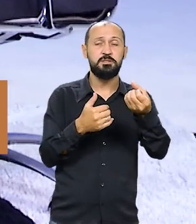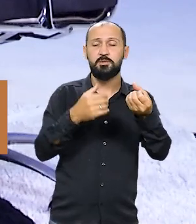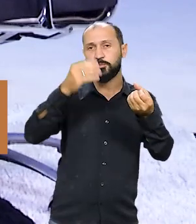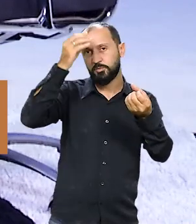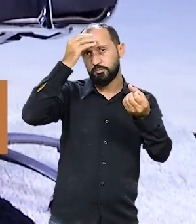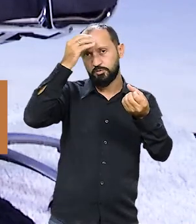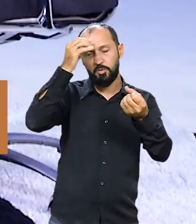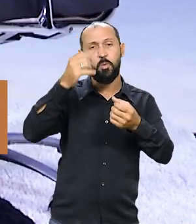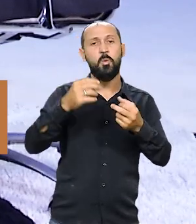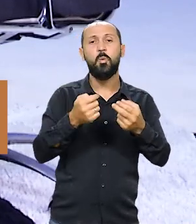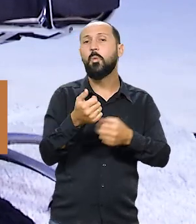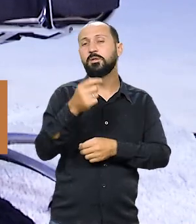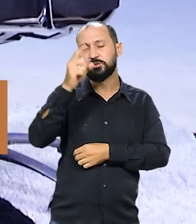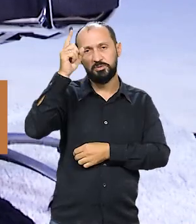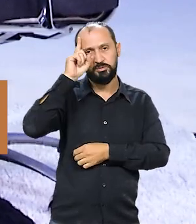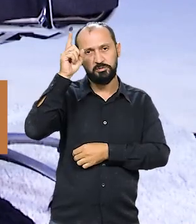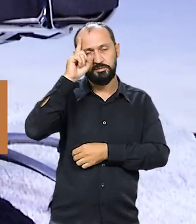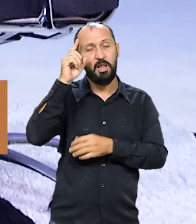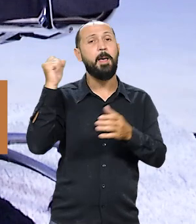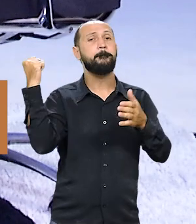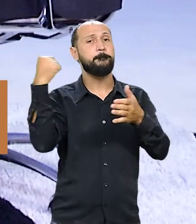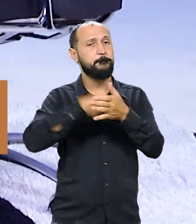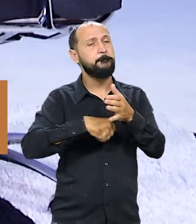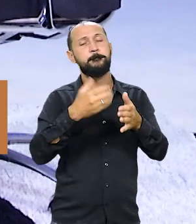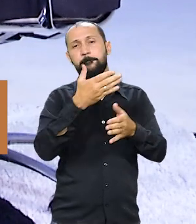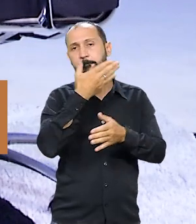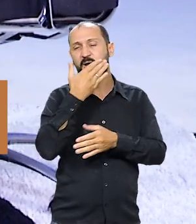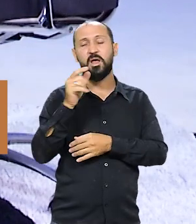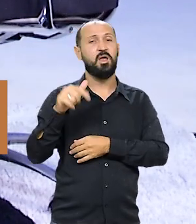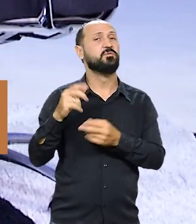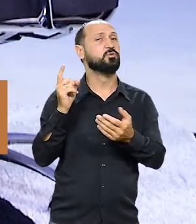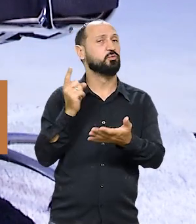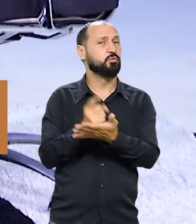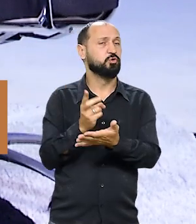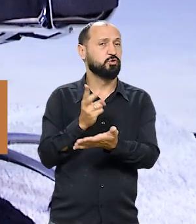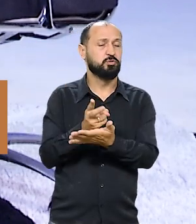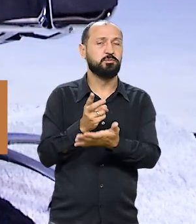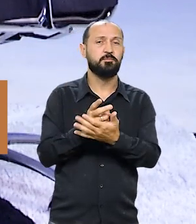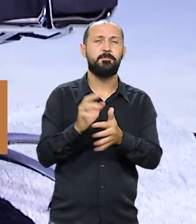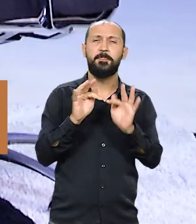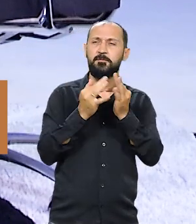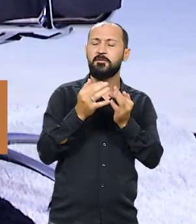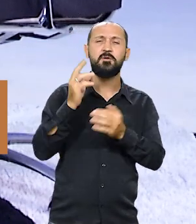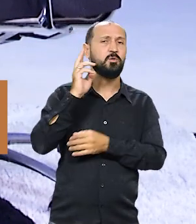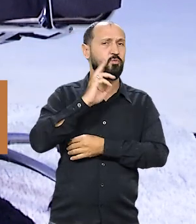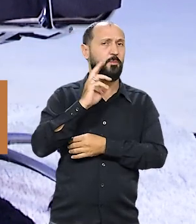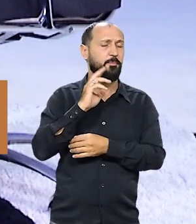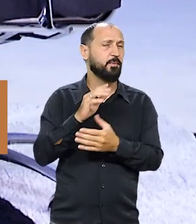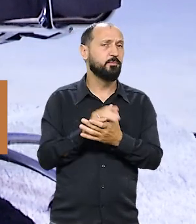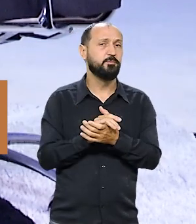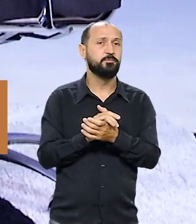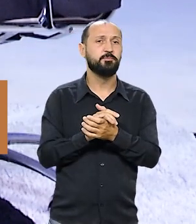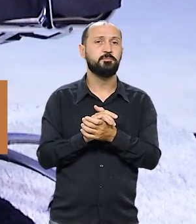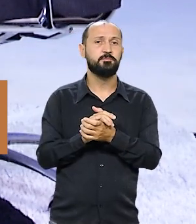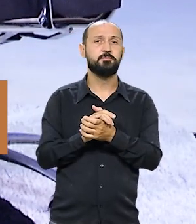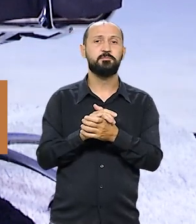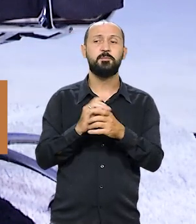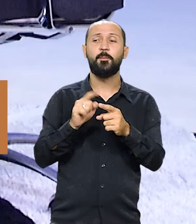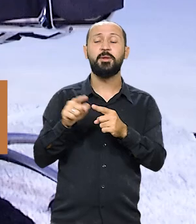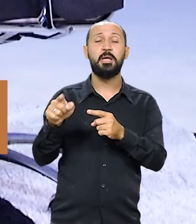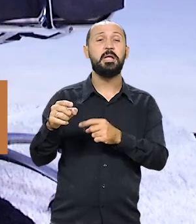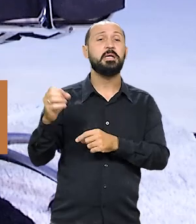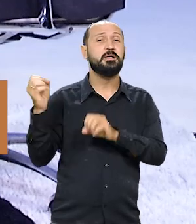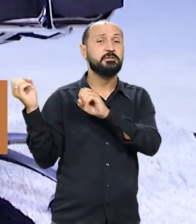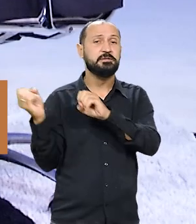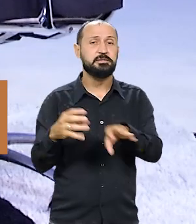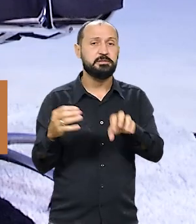exemplo, quase todo dia, inclusive ela apanhava desse tio, a família achava normal porque achava que